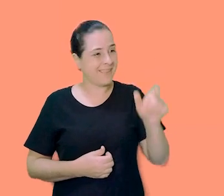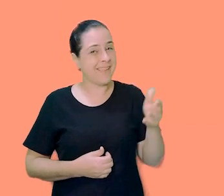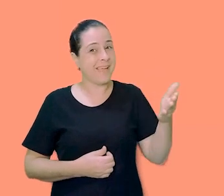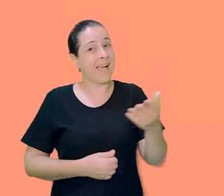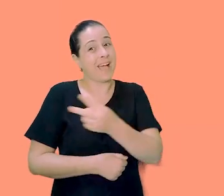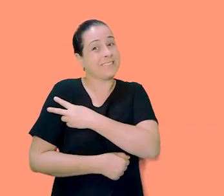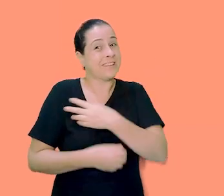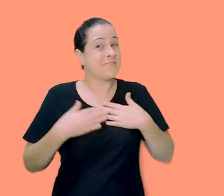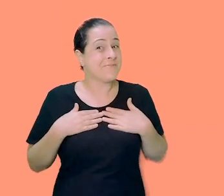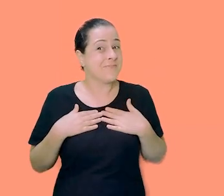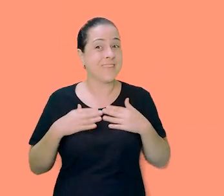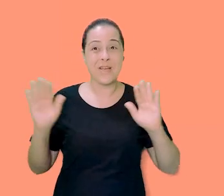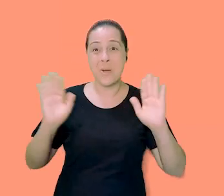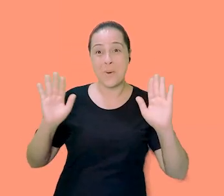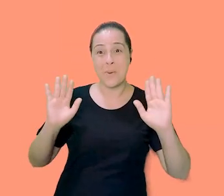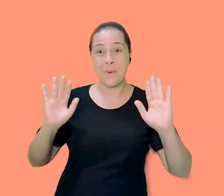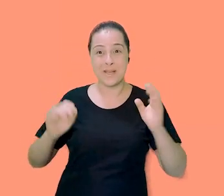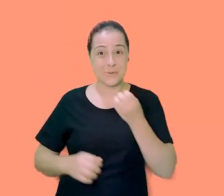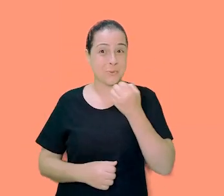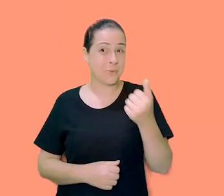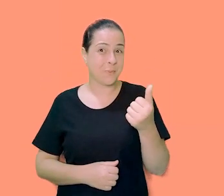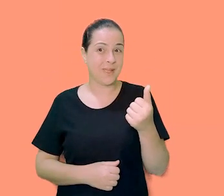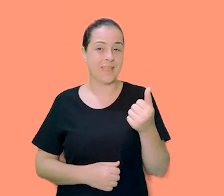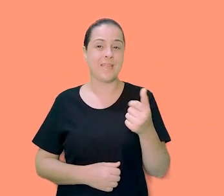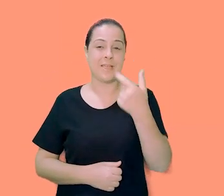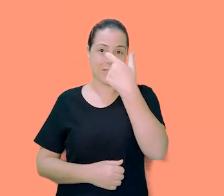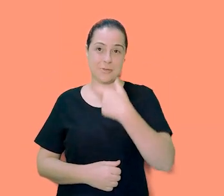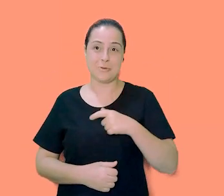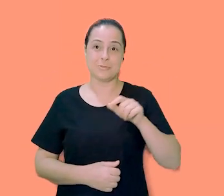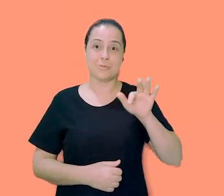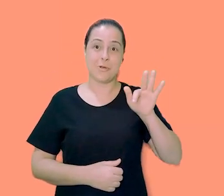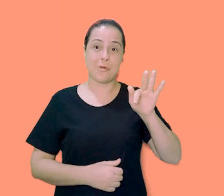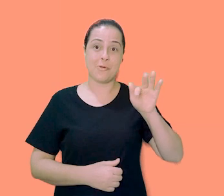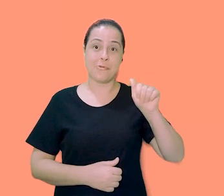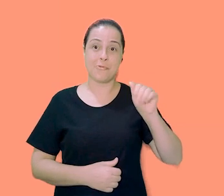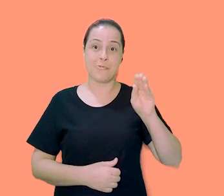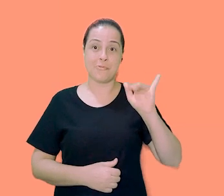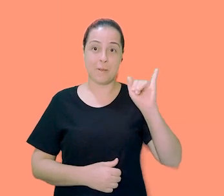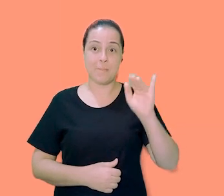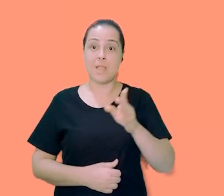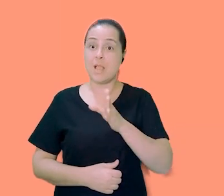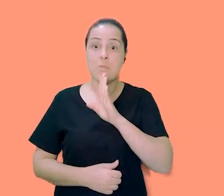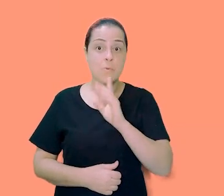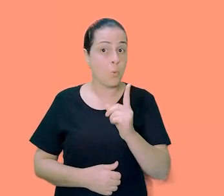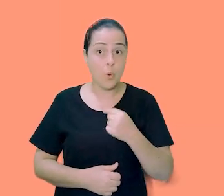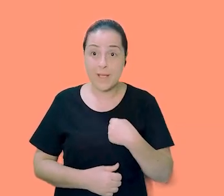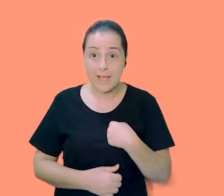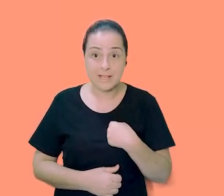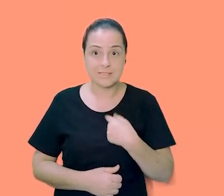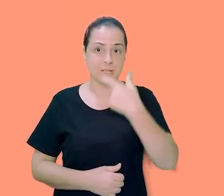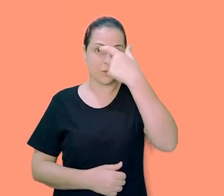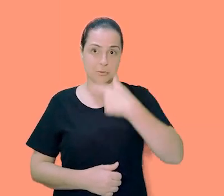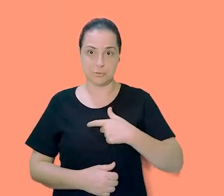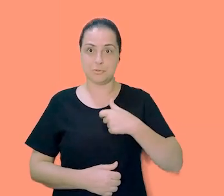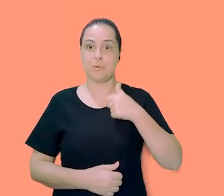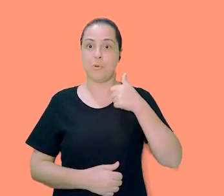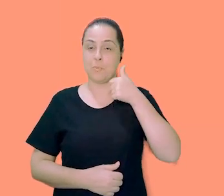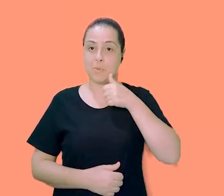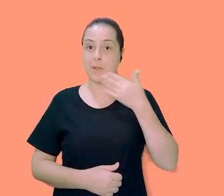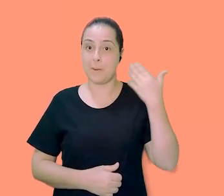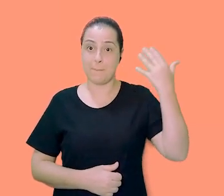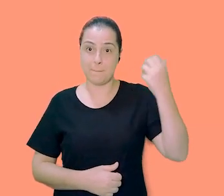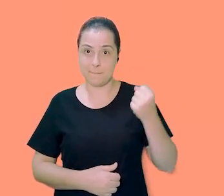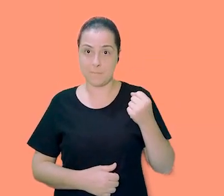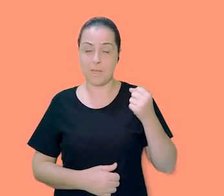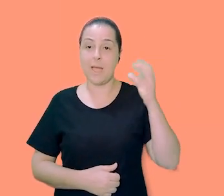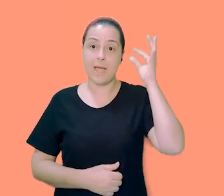chefa. Oi, Cá, tudo bem? Bom, eu sou Tudo. Fabi Gutierrez. Quem não me conhece, eu sou uma mulher branca